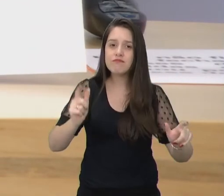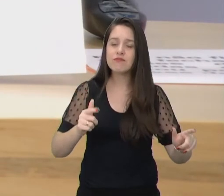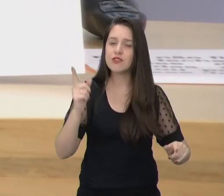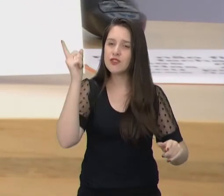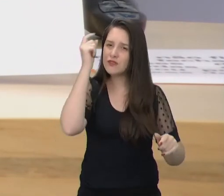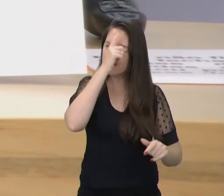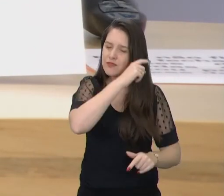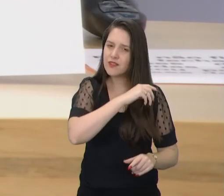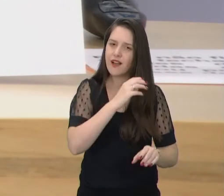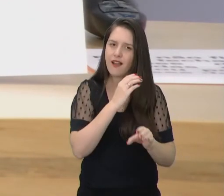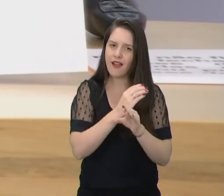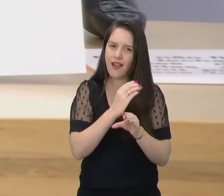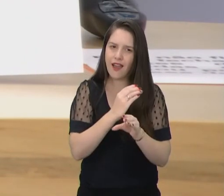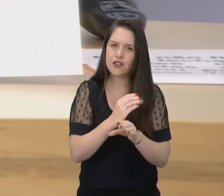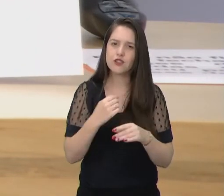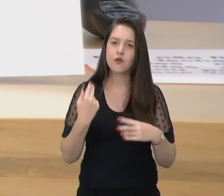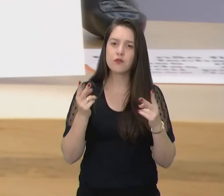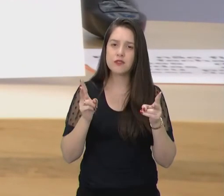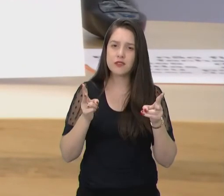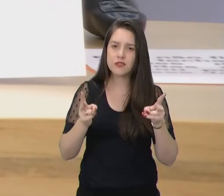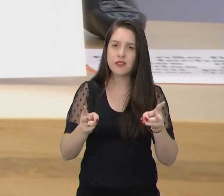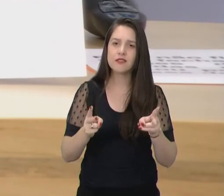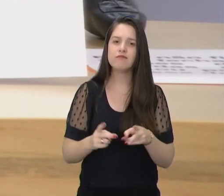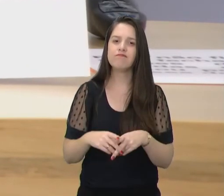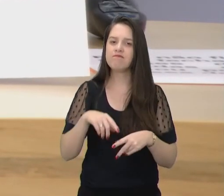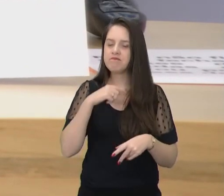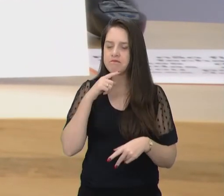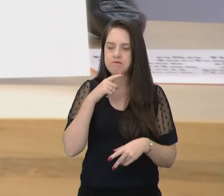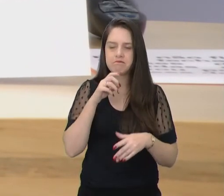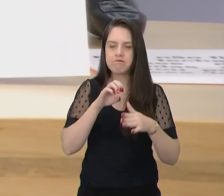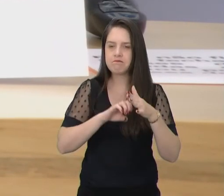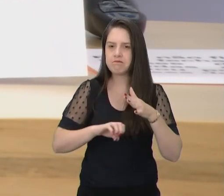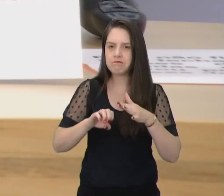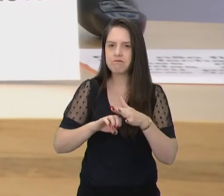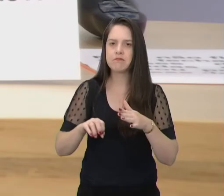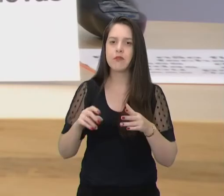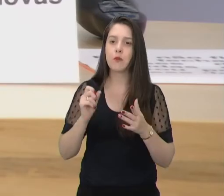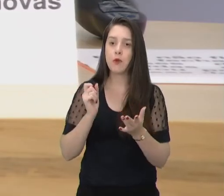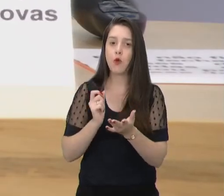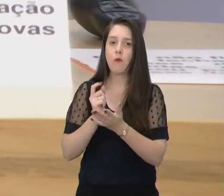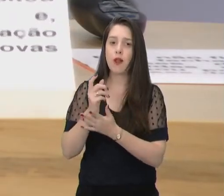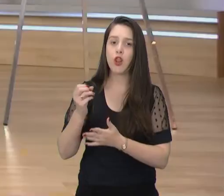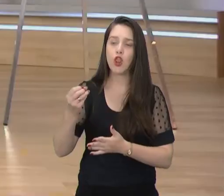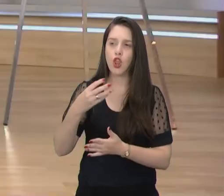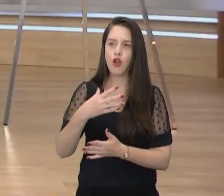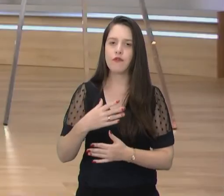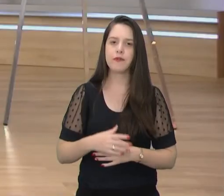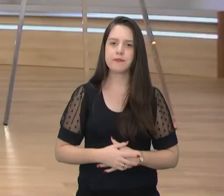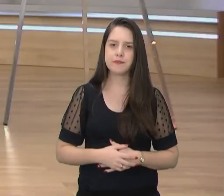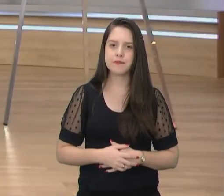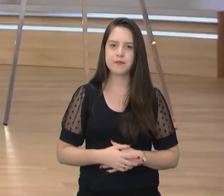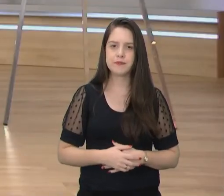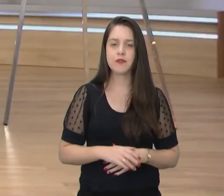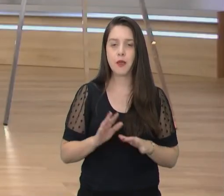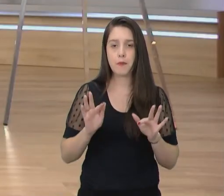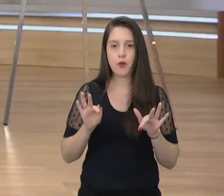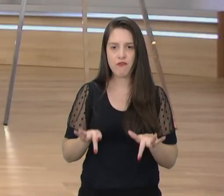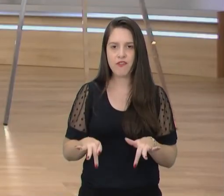dificuldades de caixa e, consequentemente, em descapitalização da empresa para a compra de novas mercadorias. E, por